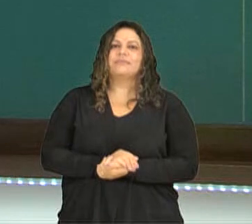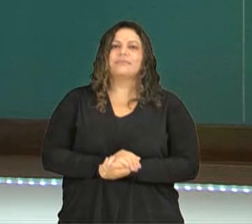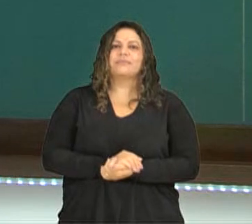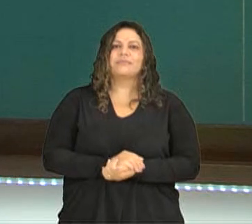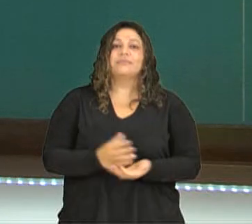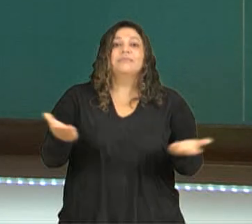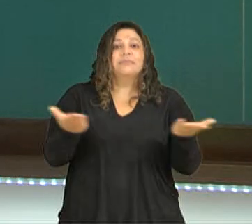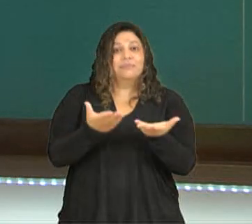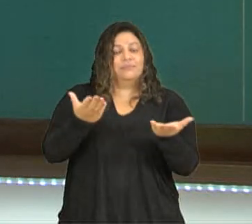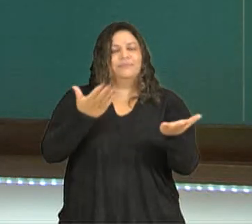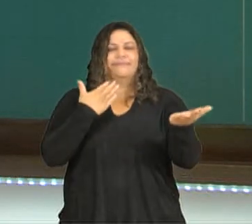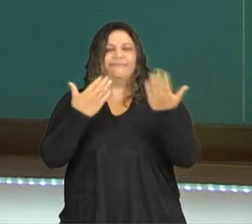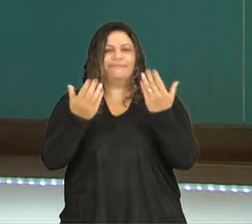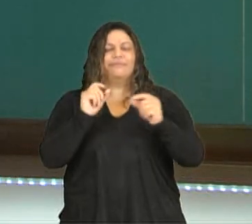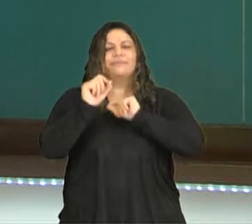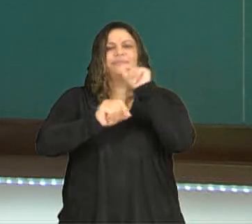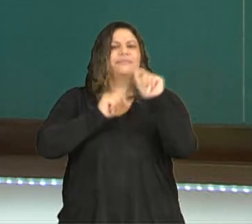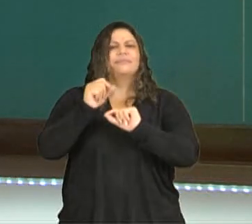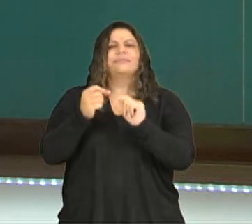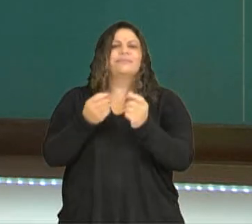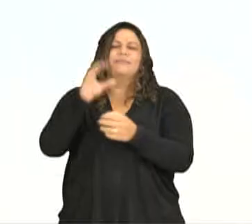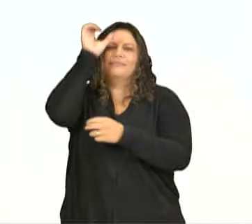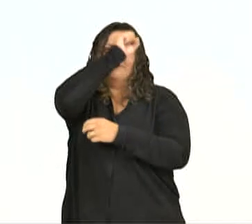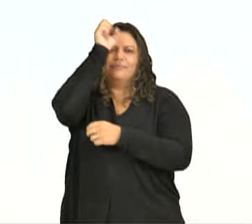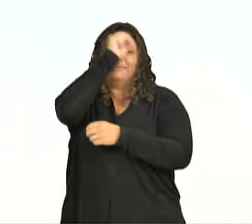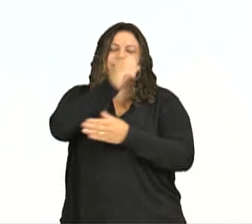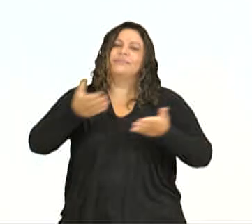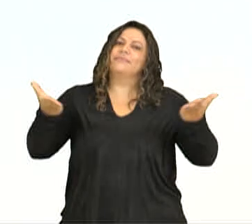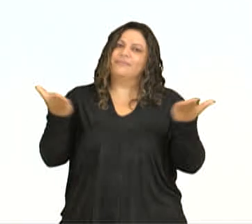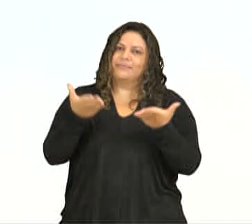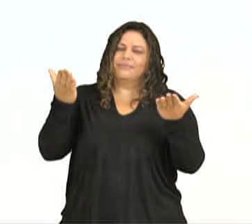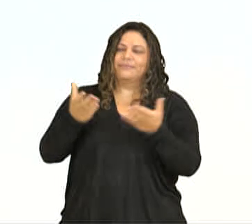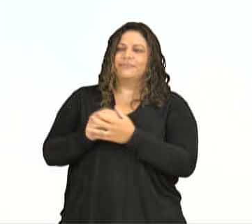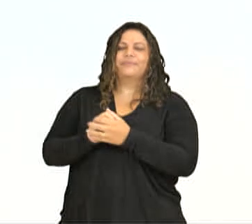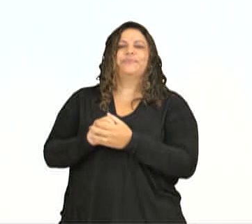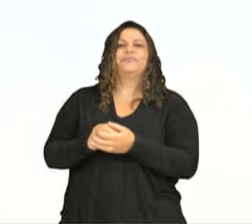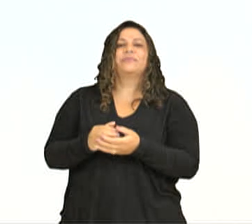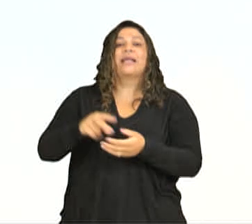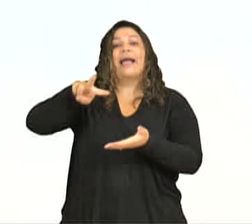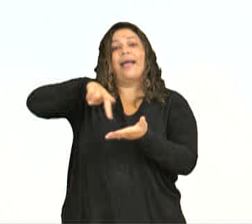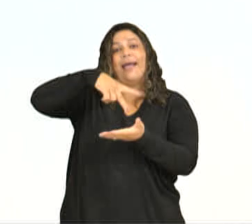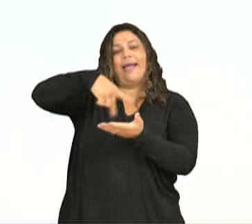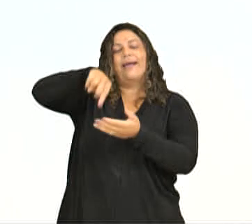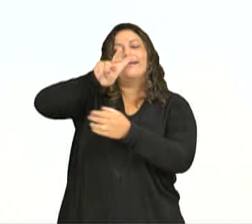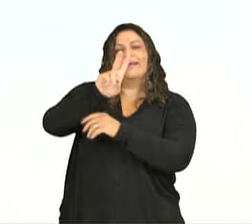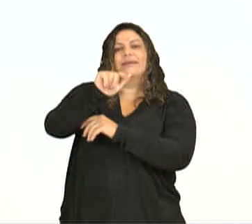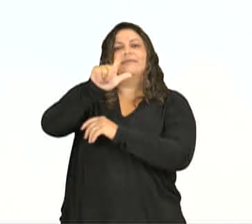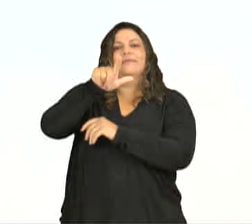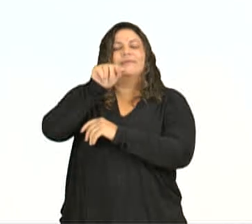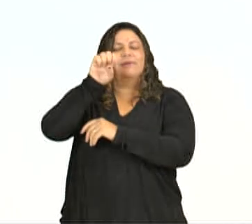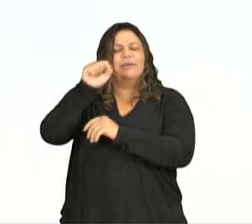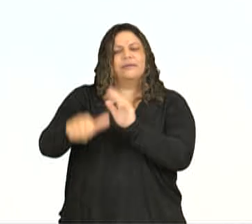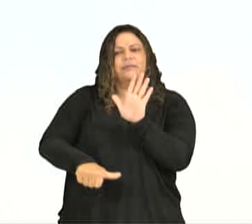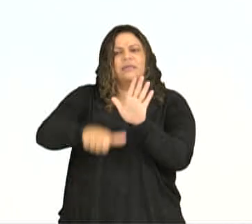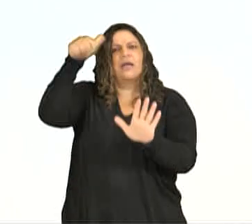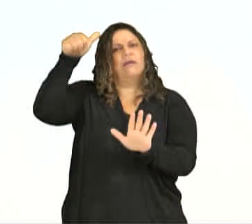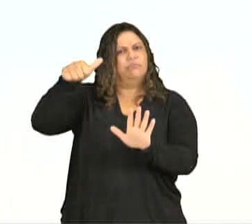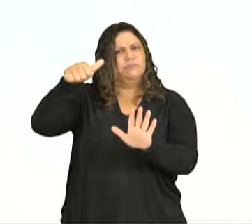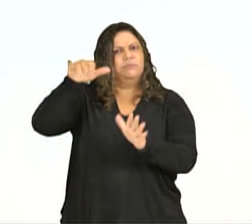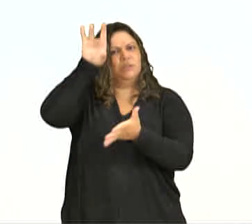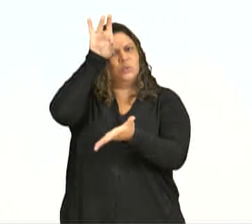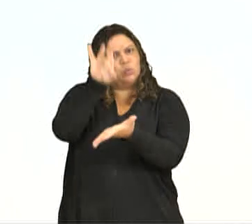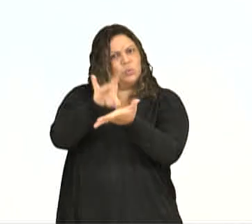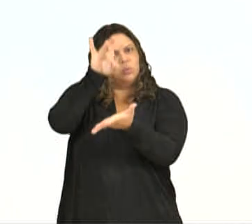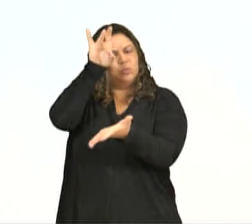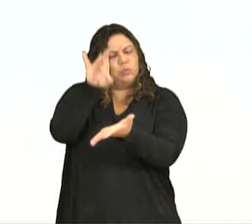Vamos conversar um pouquinho sobre o que nós vimos hoje? A valsa é a primeira dança de salão oficial e a primeira que